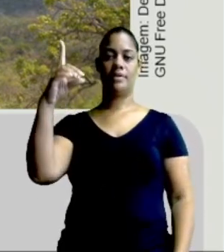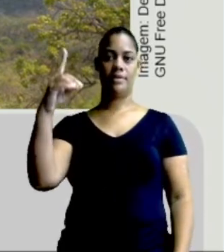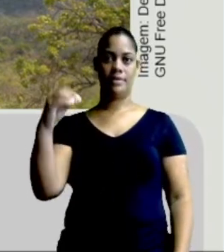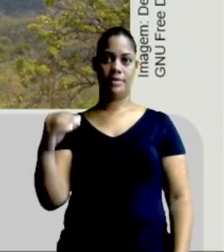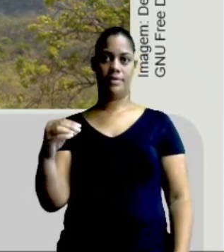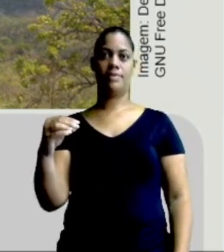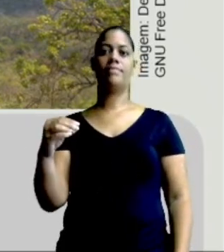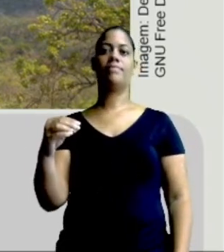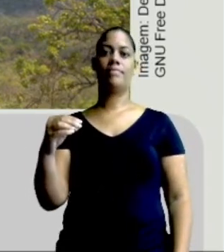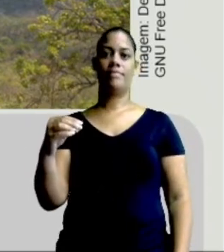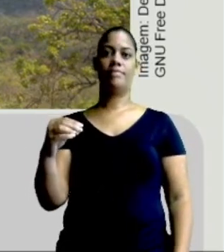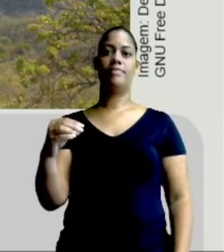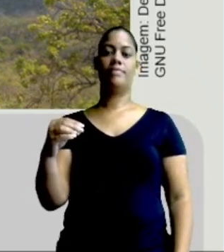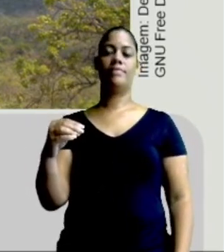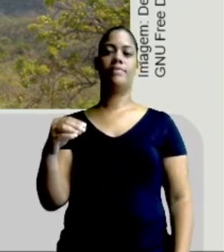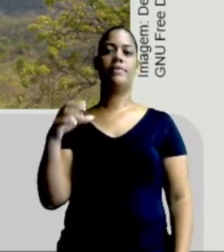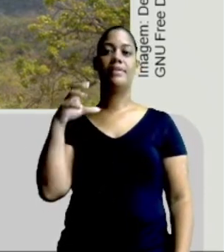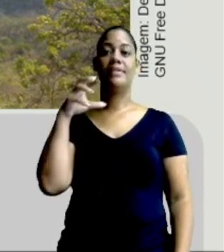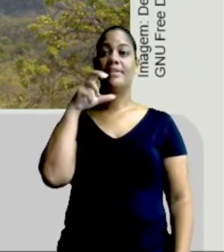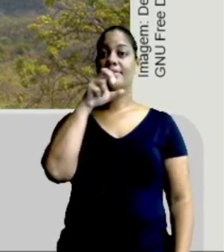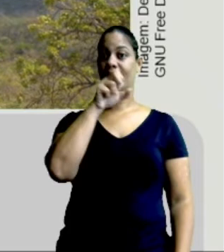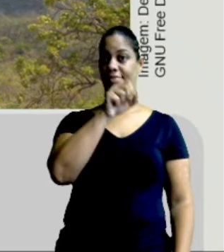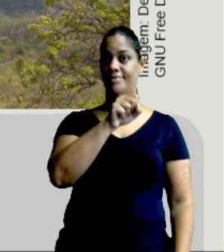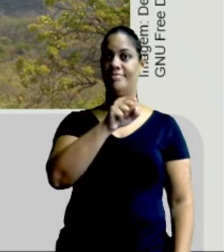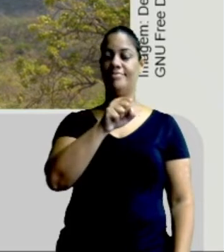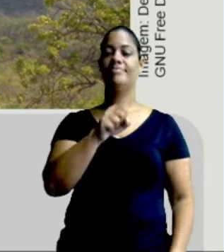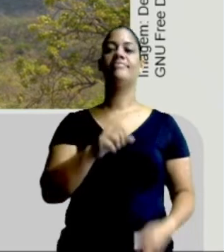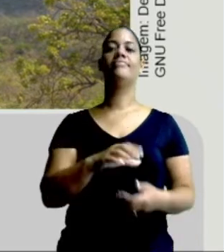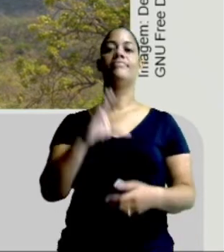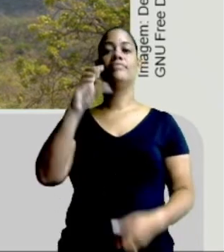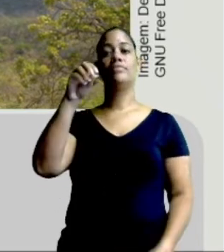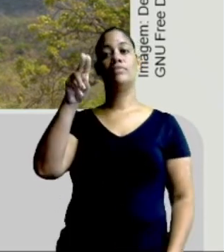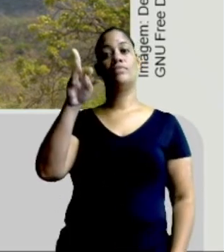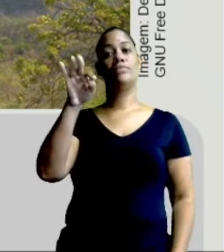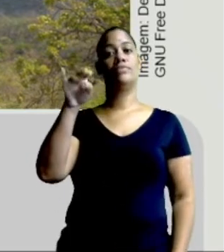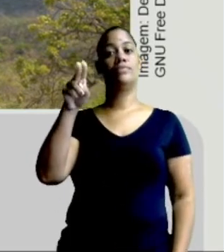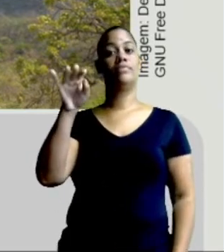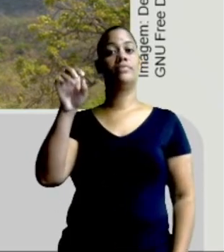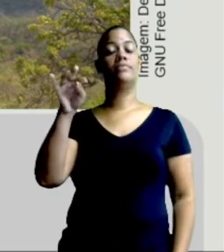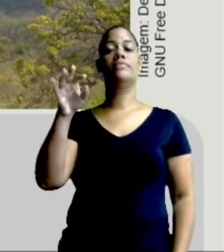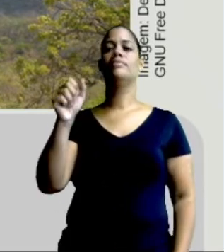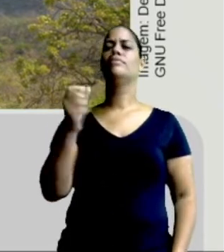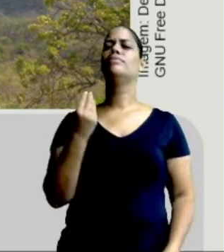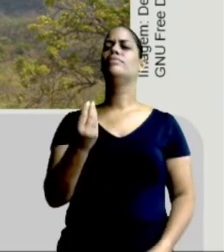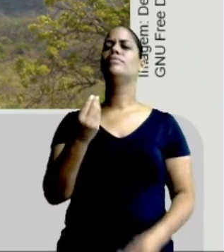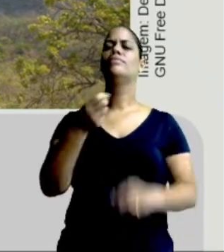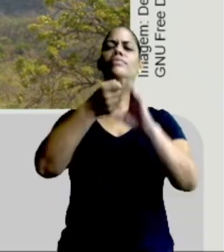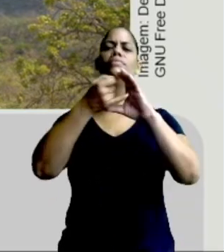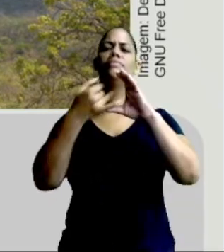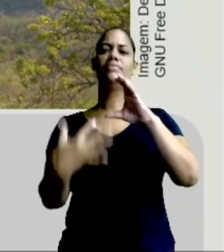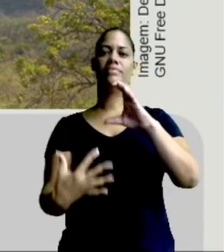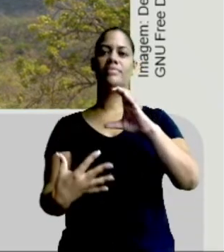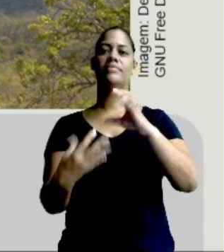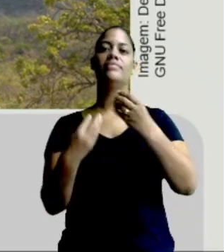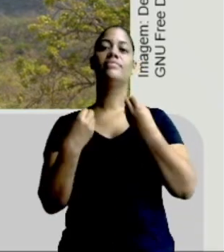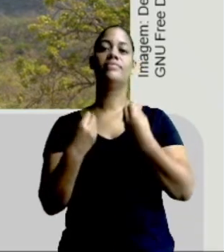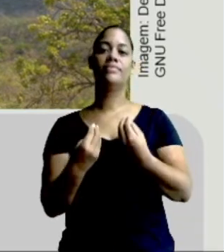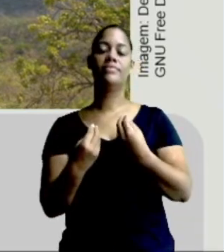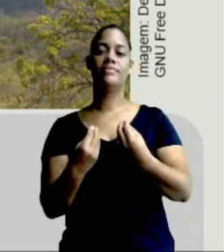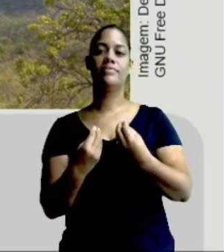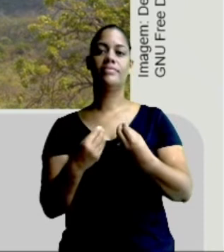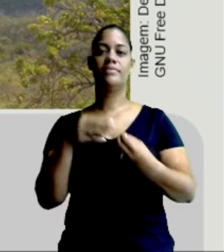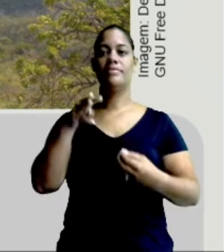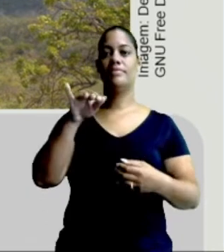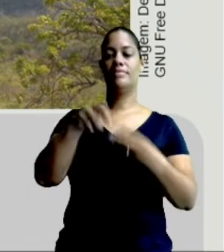a vegetação do clima tropical típico, continental. E aí, como é que eu caracterizo essa vegetação?